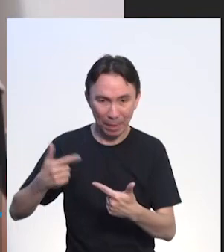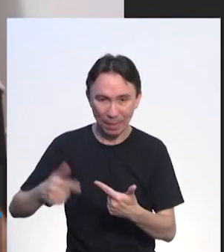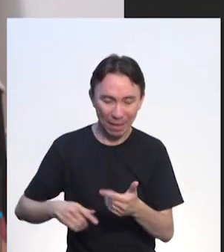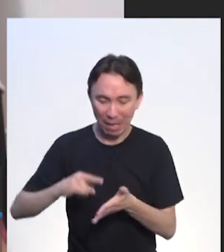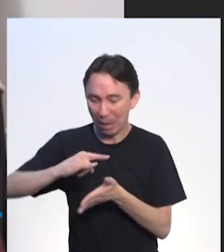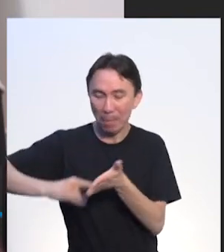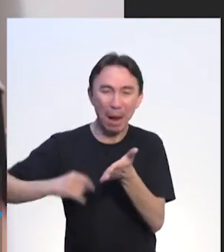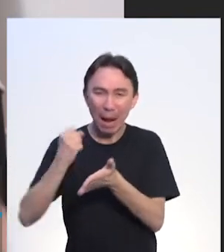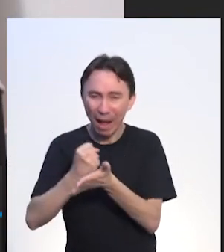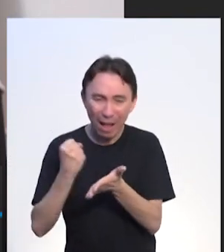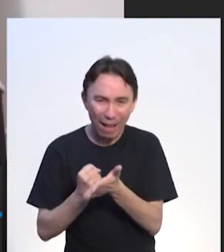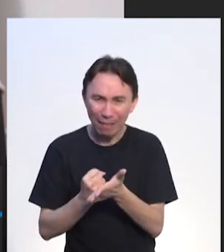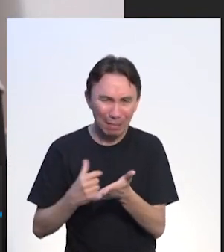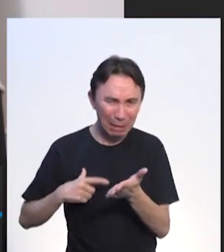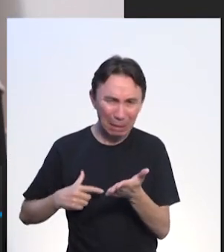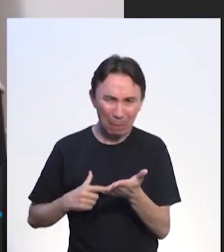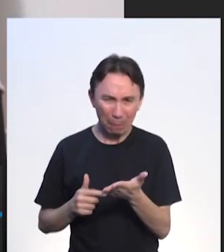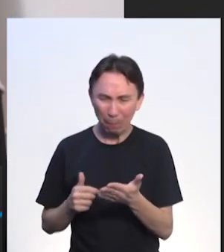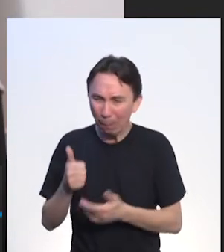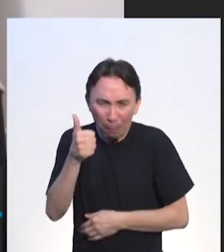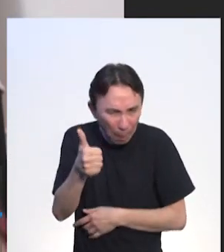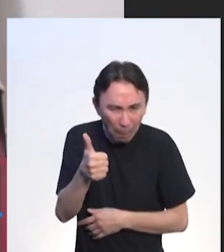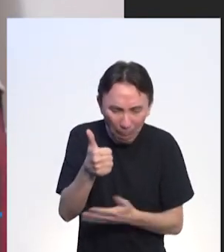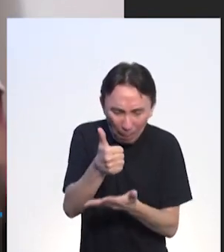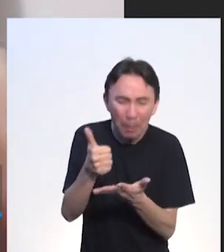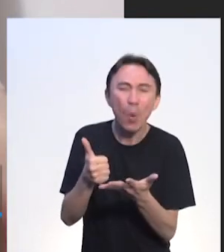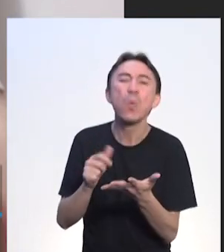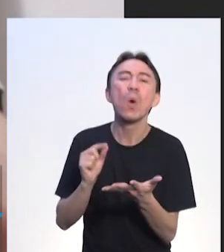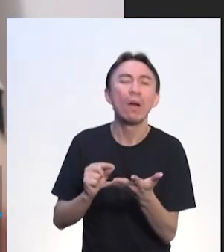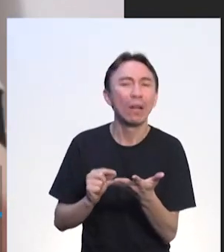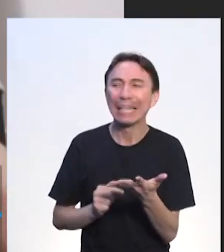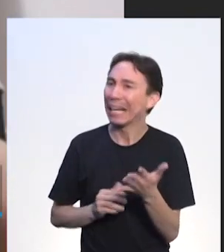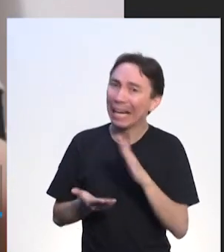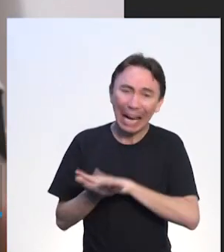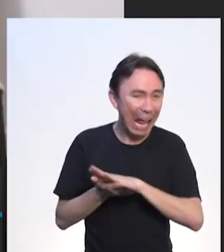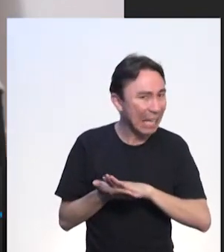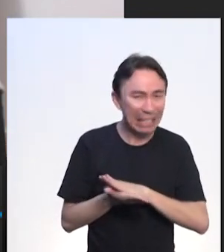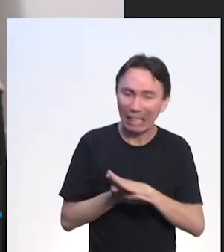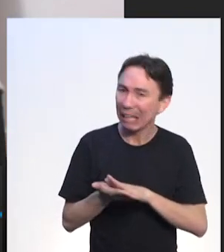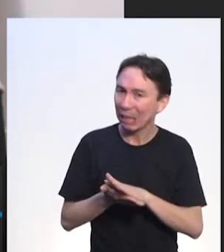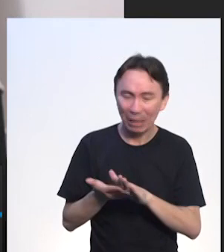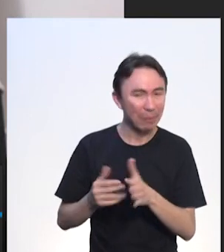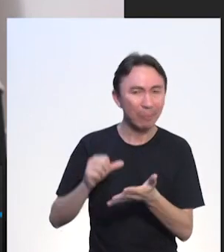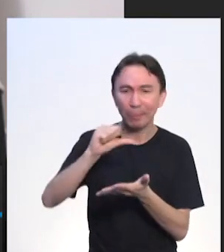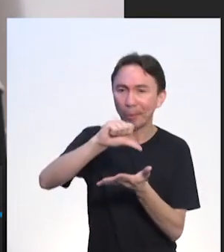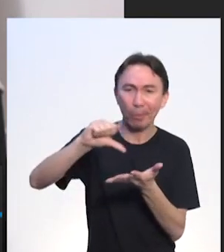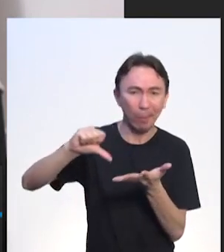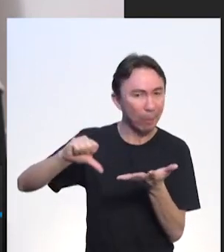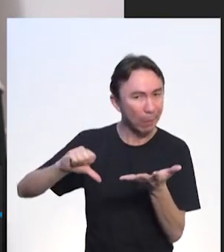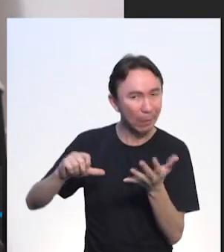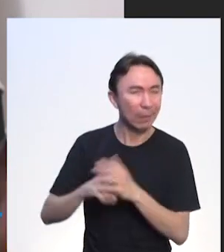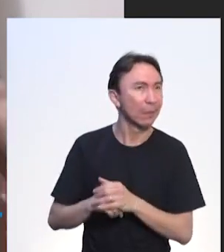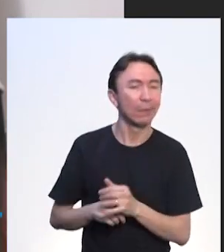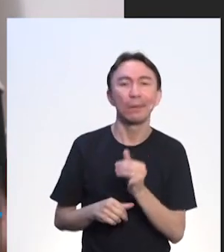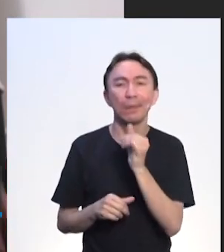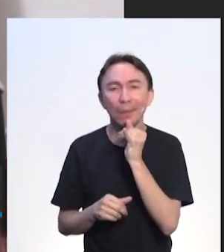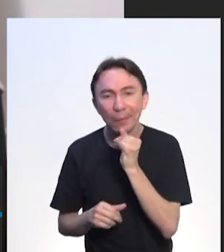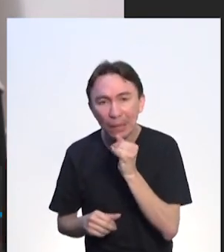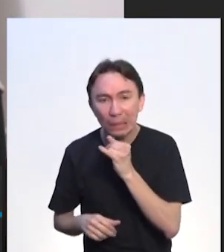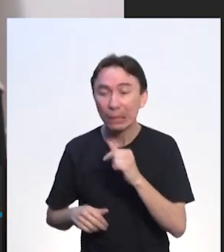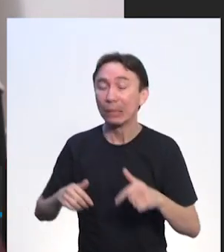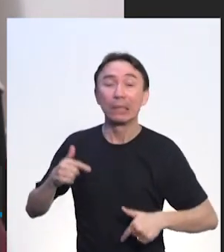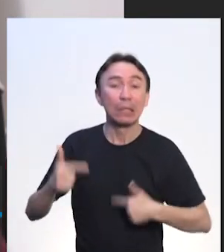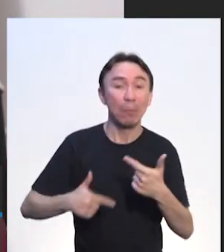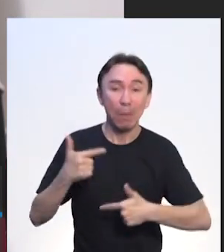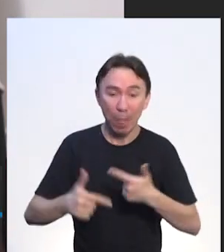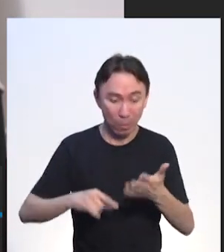segredo, nenhuma. Justamente, o mercado informal, ele aparece quando as pessoas estão sem emprego, você precisa